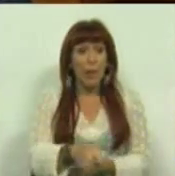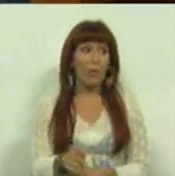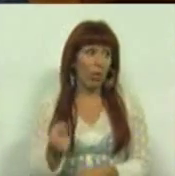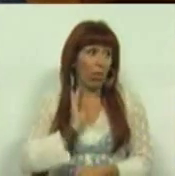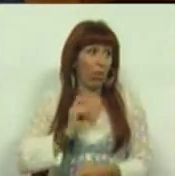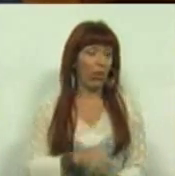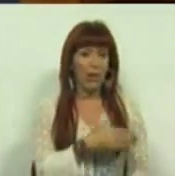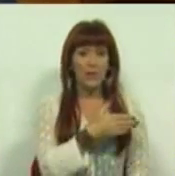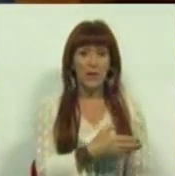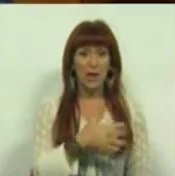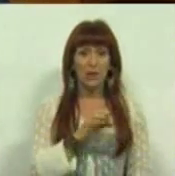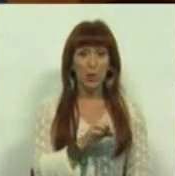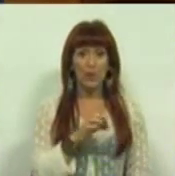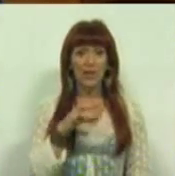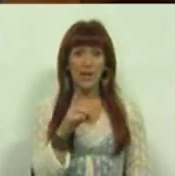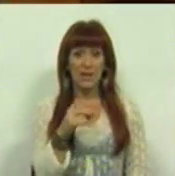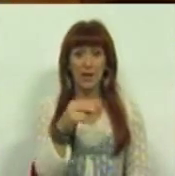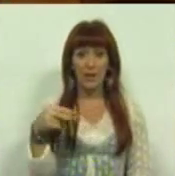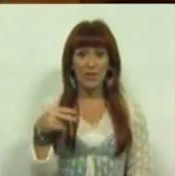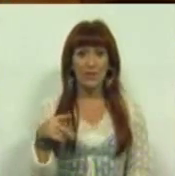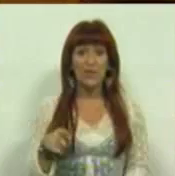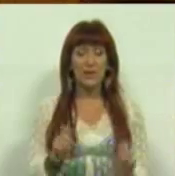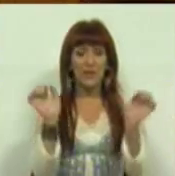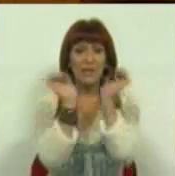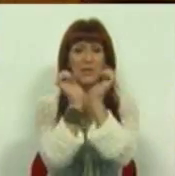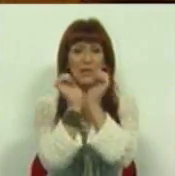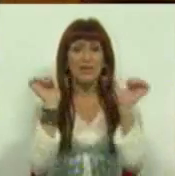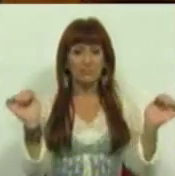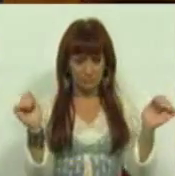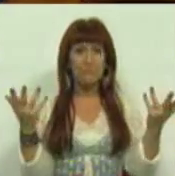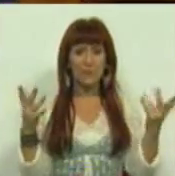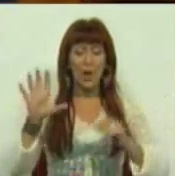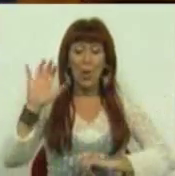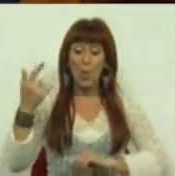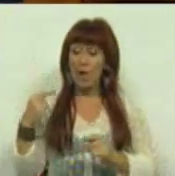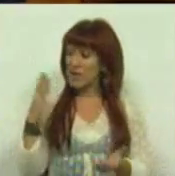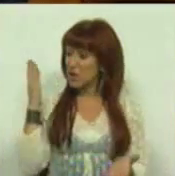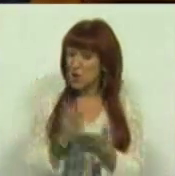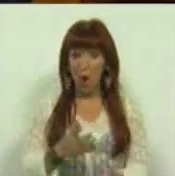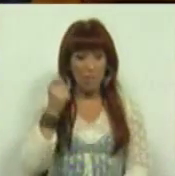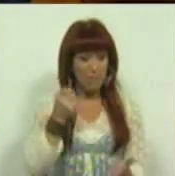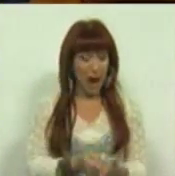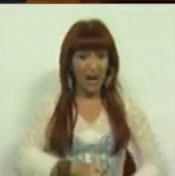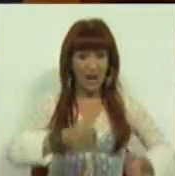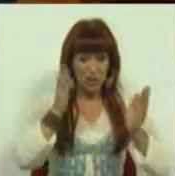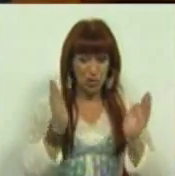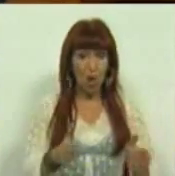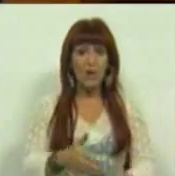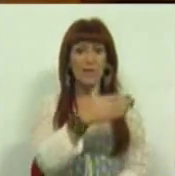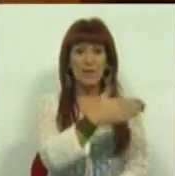mês 186 € à Segurança Social, quando apenas deveria